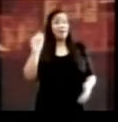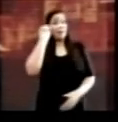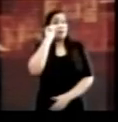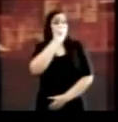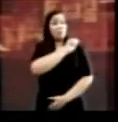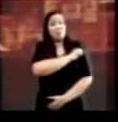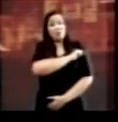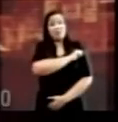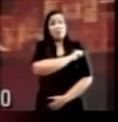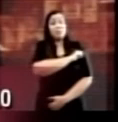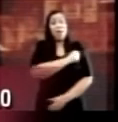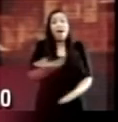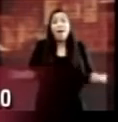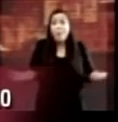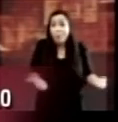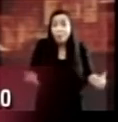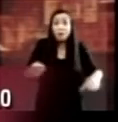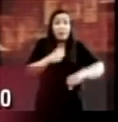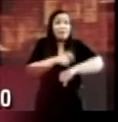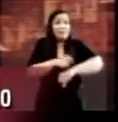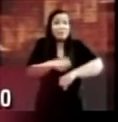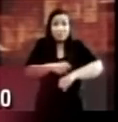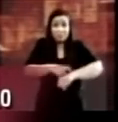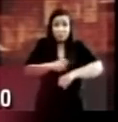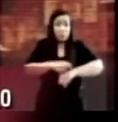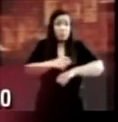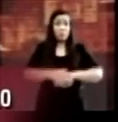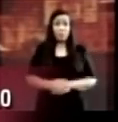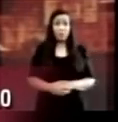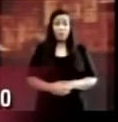do Rio Preto, neste momento, o comitê